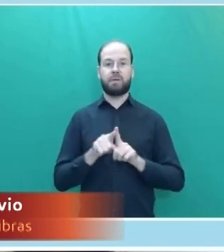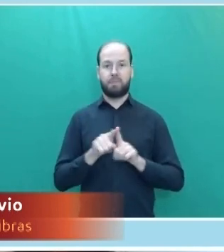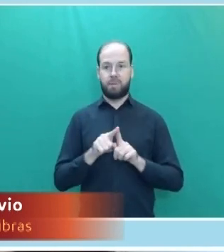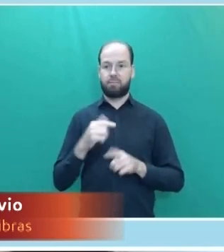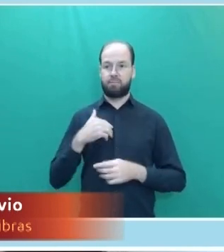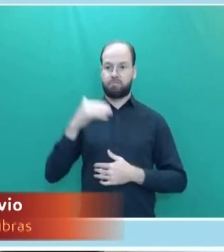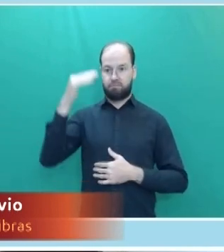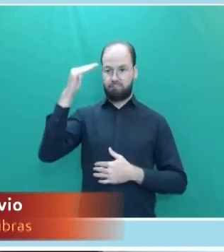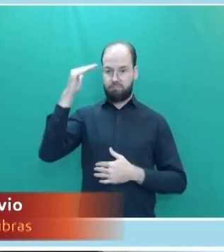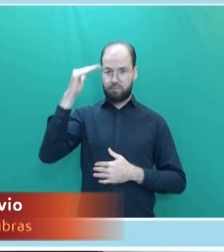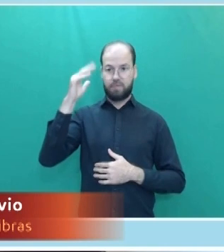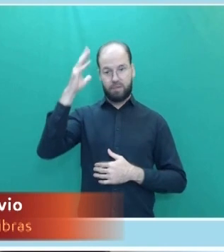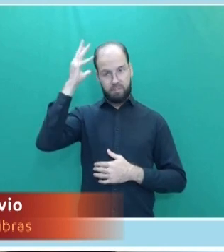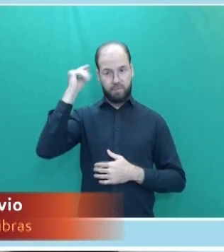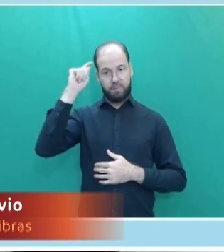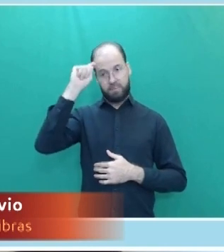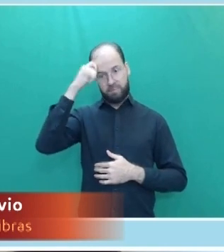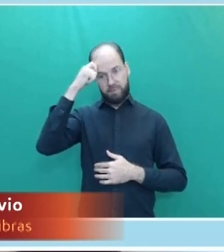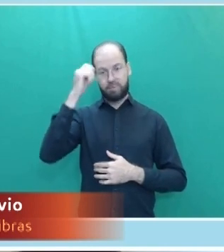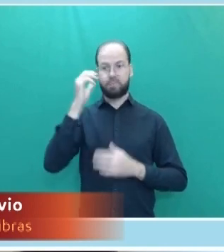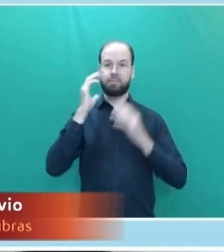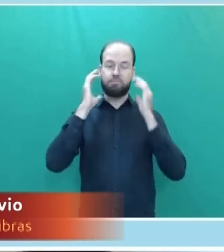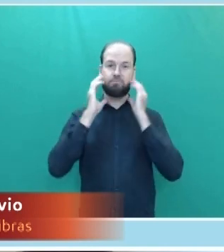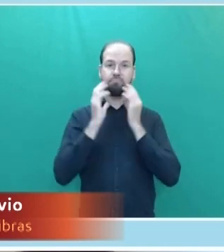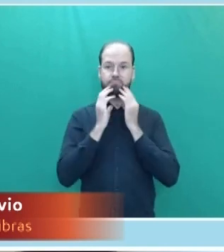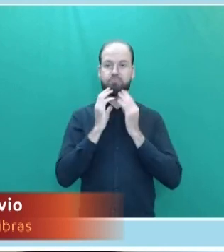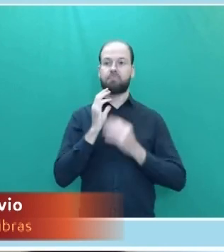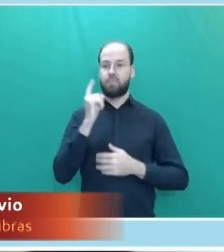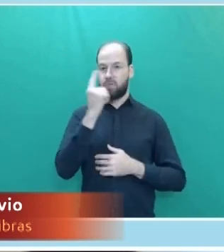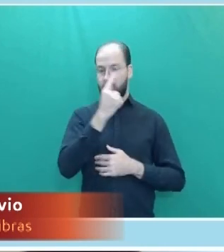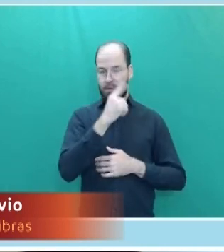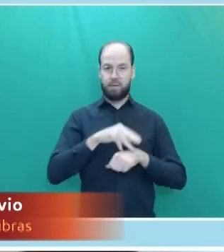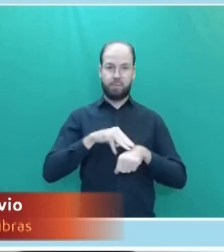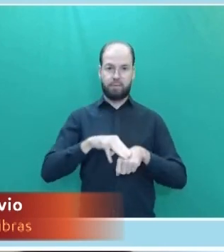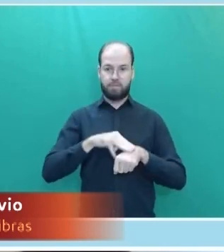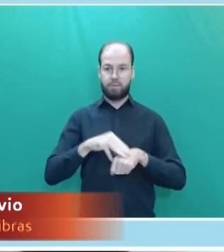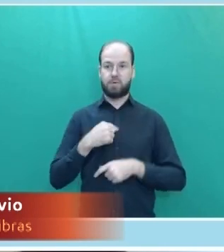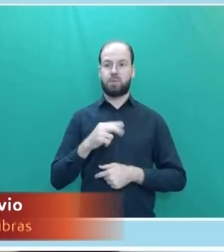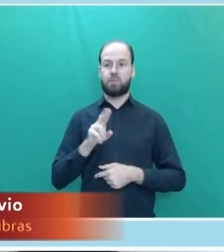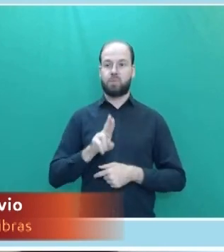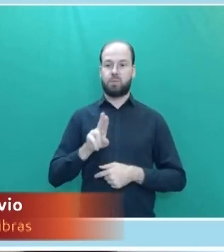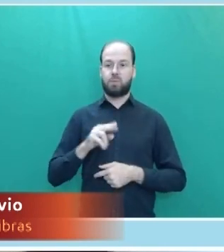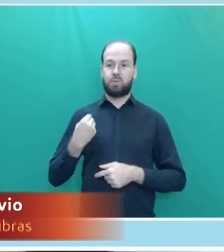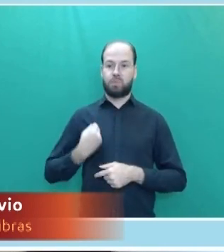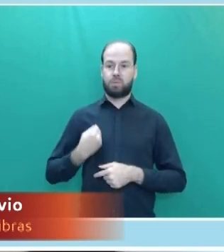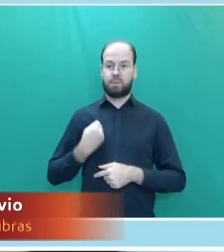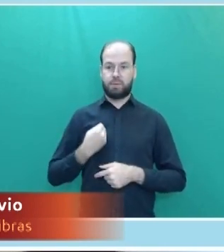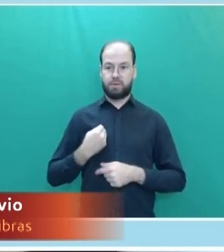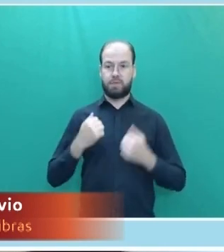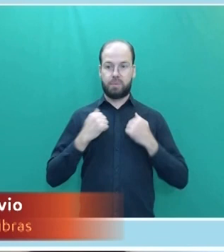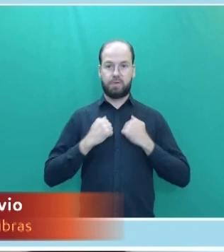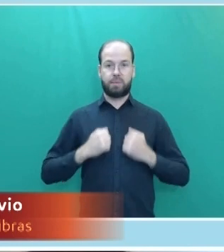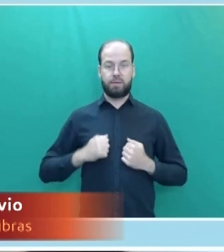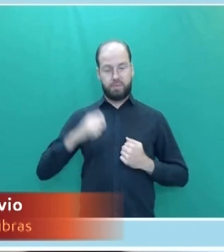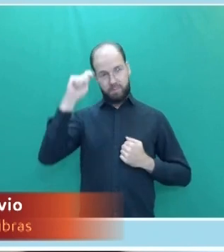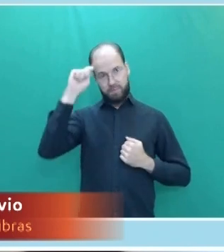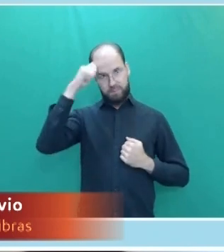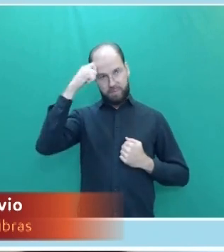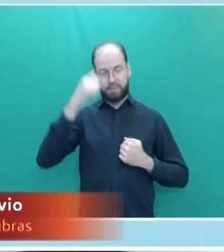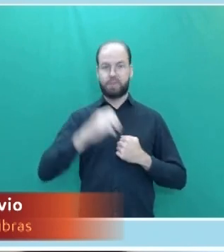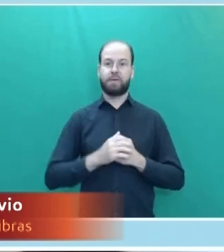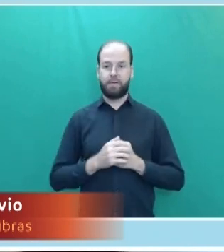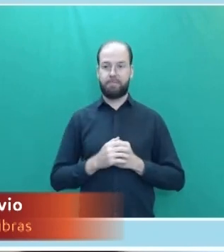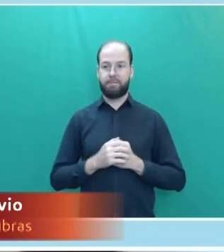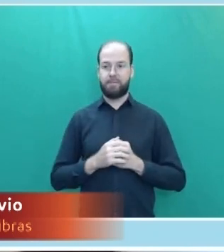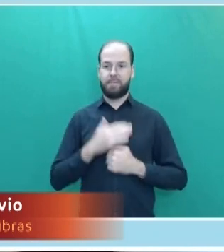mediana, cabelos pretos, barba, olhos castanhos, e estou vestindo também uma camiseta preta. E é